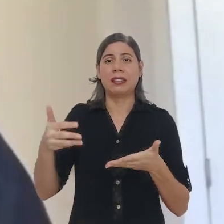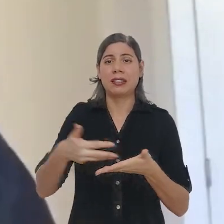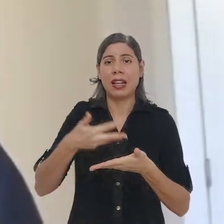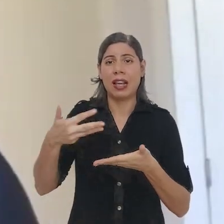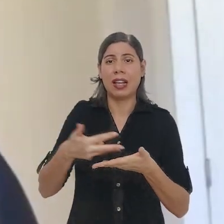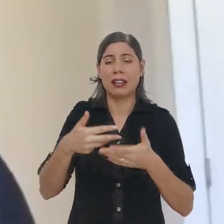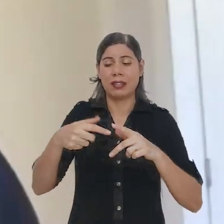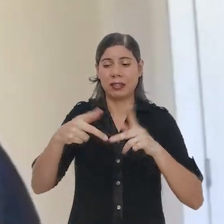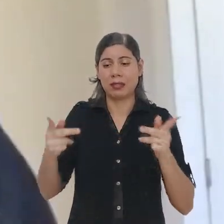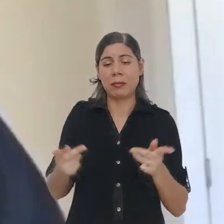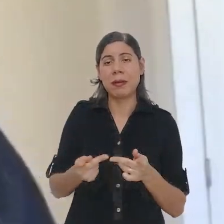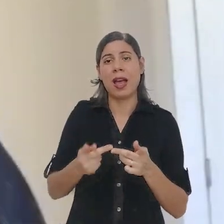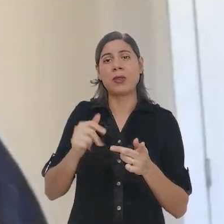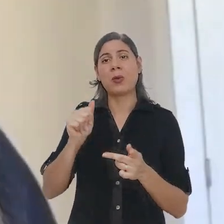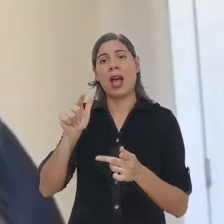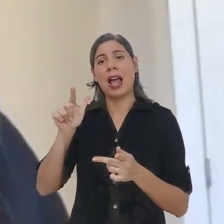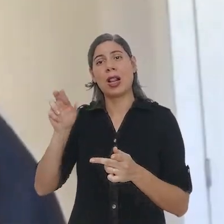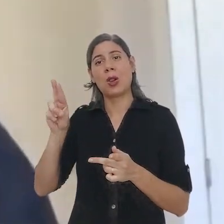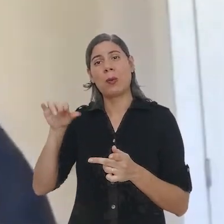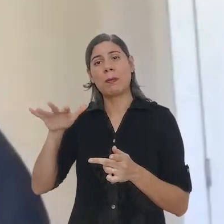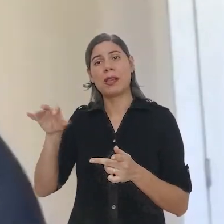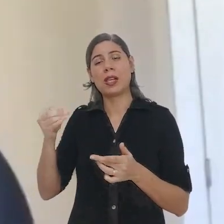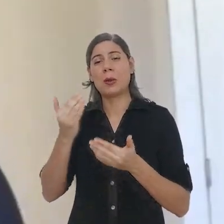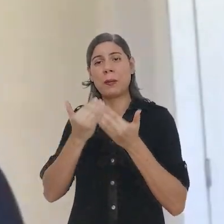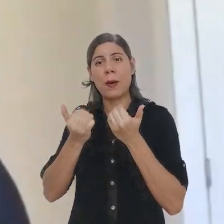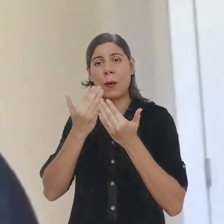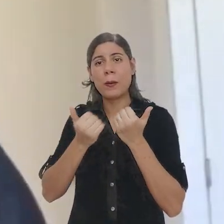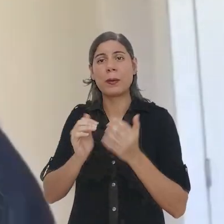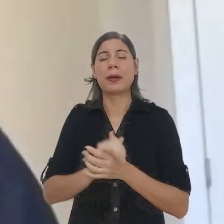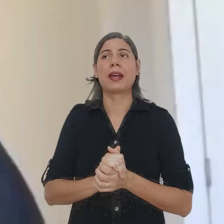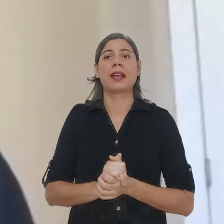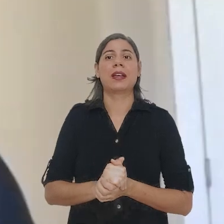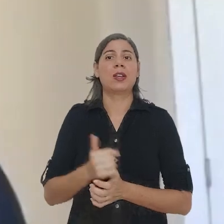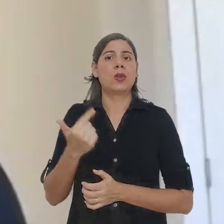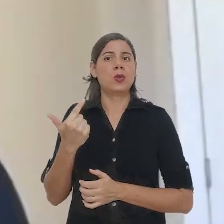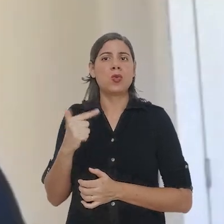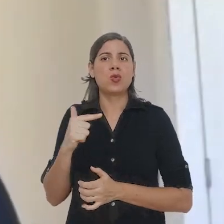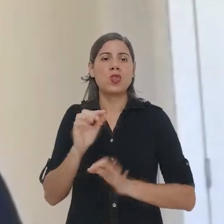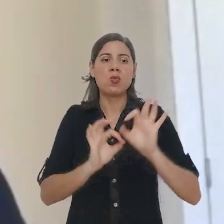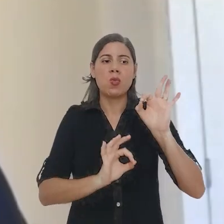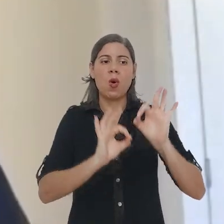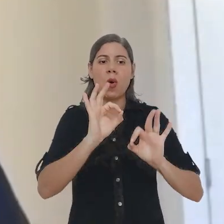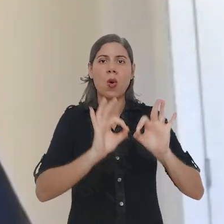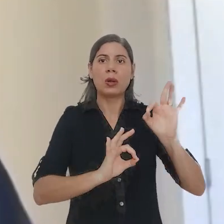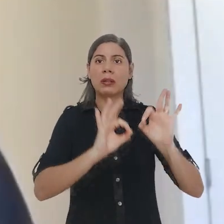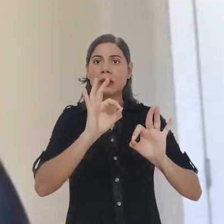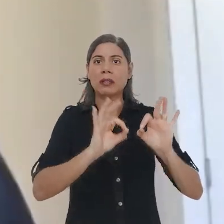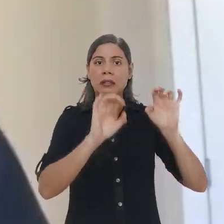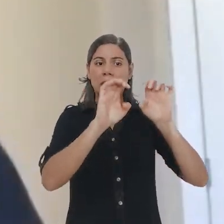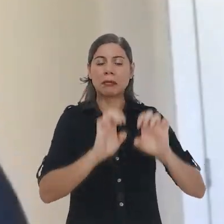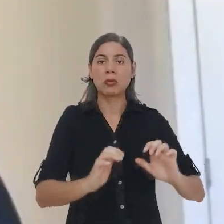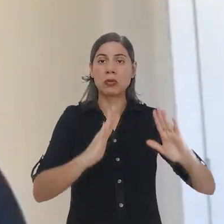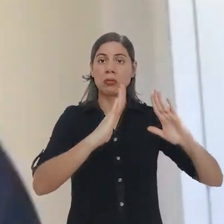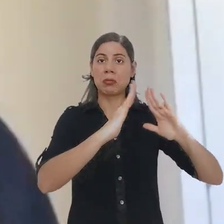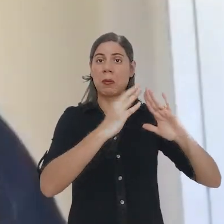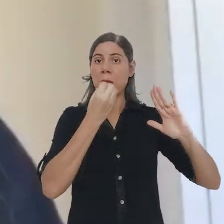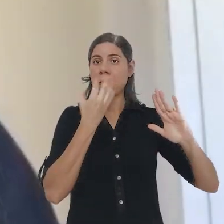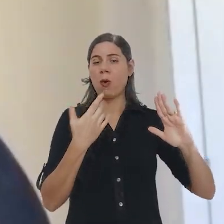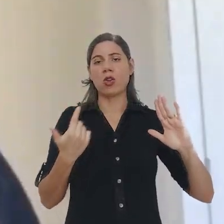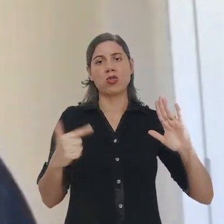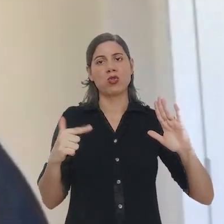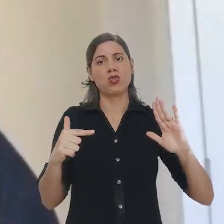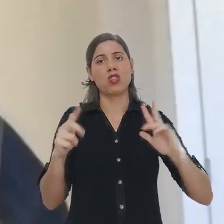talheres e pratos de alumínio para poder comer, que eles não tinham uma estrutura boa de